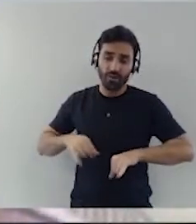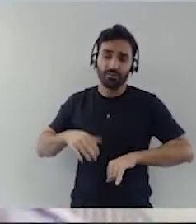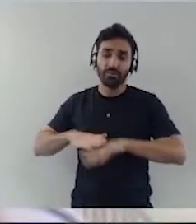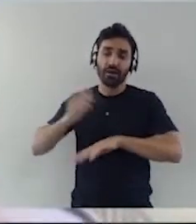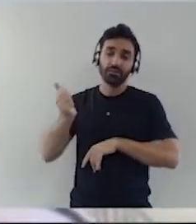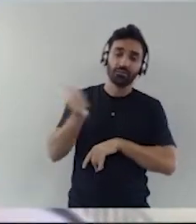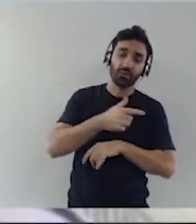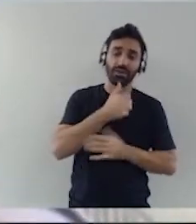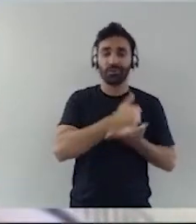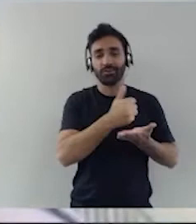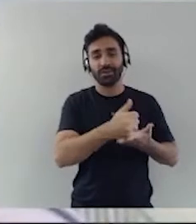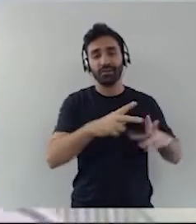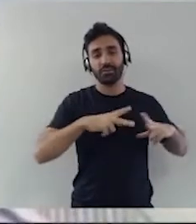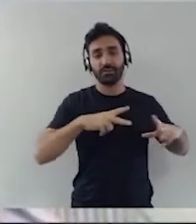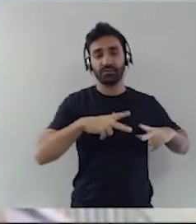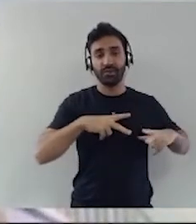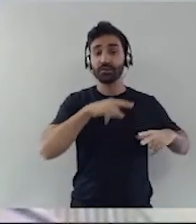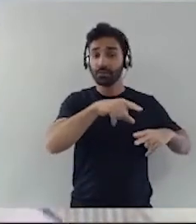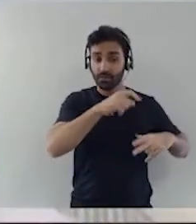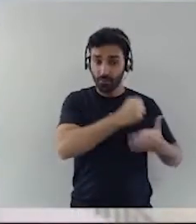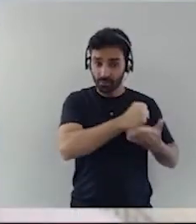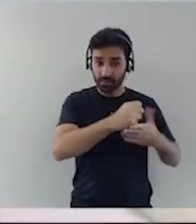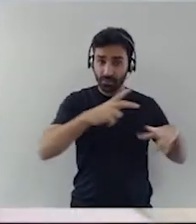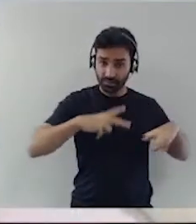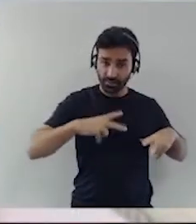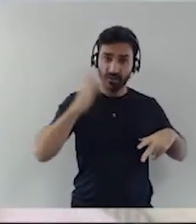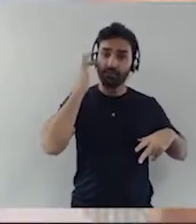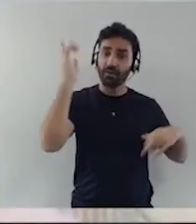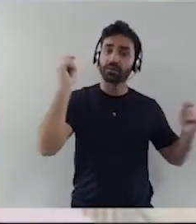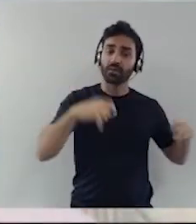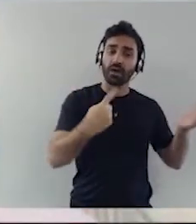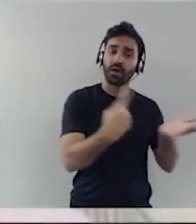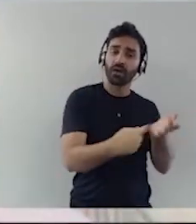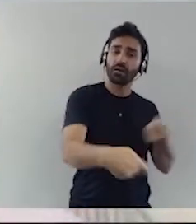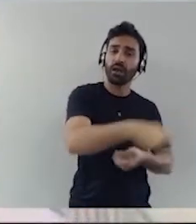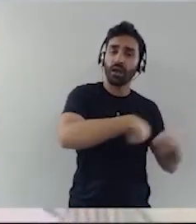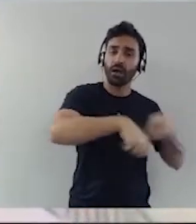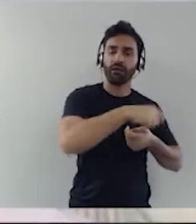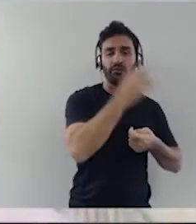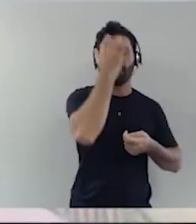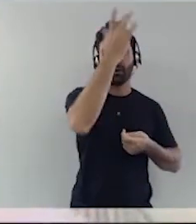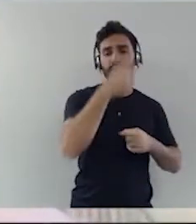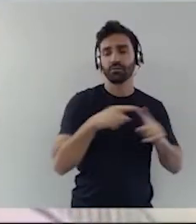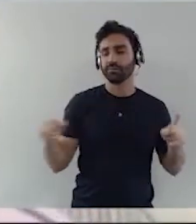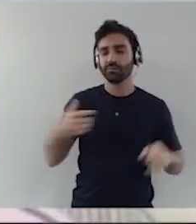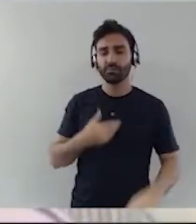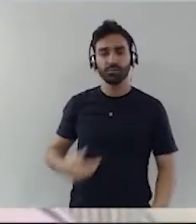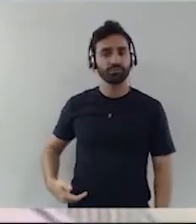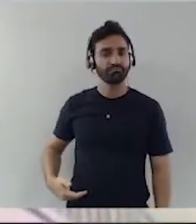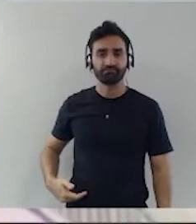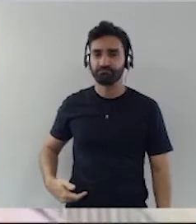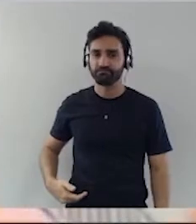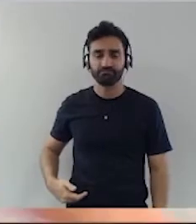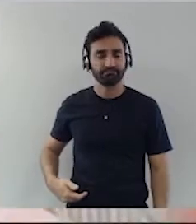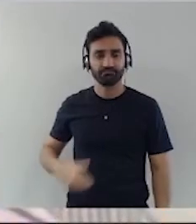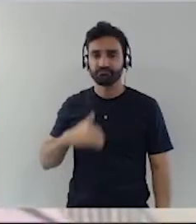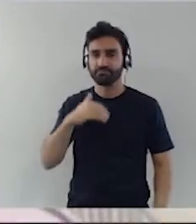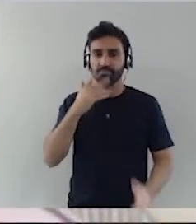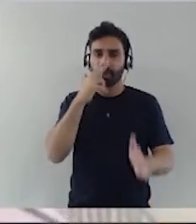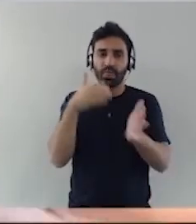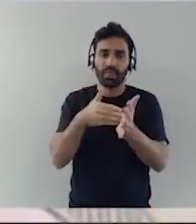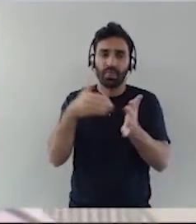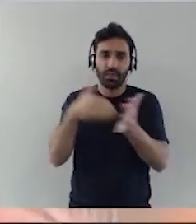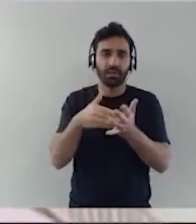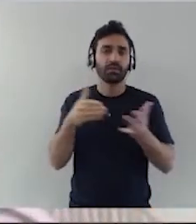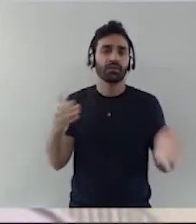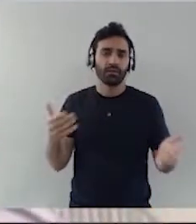dificuldades de renegociação nesse momento. Mesmo porque, né, isso é um tema que daria um outro debate aqui com os meus dois